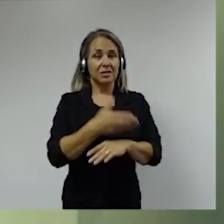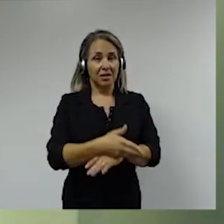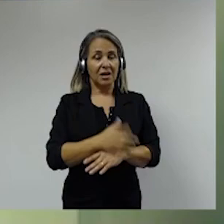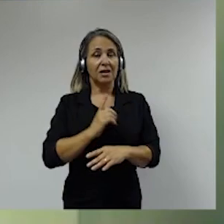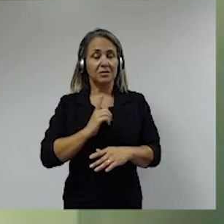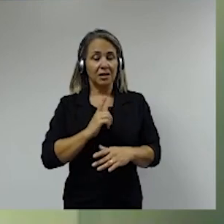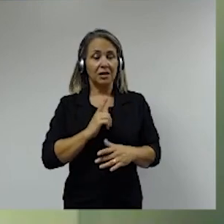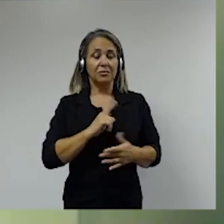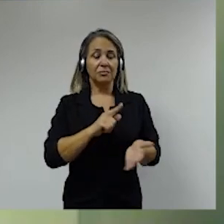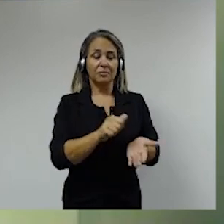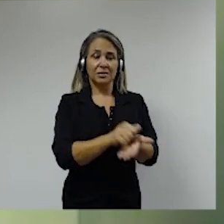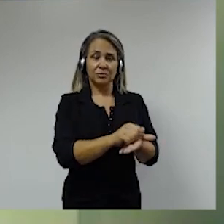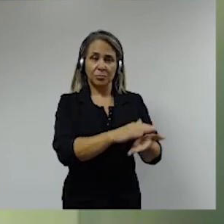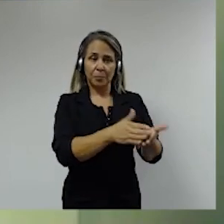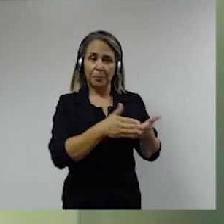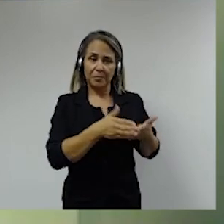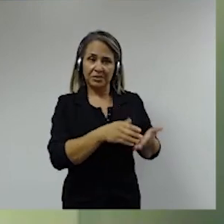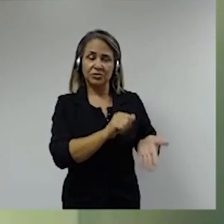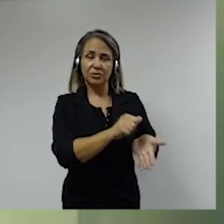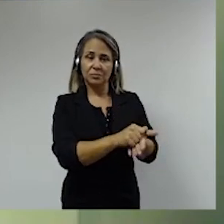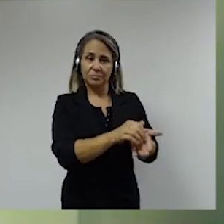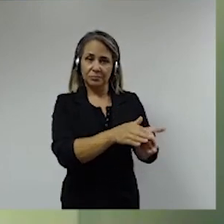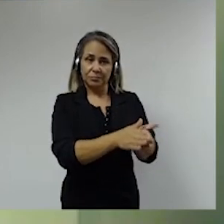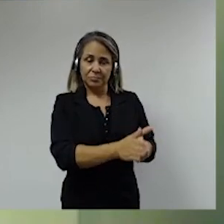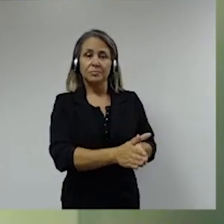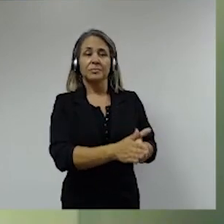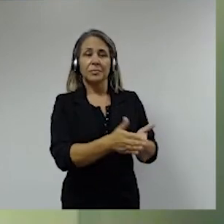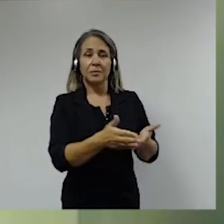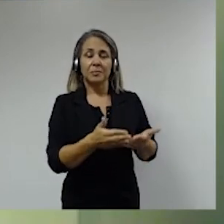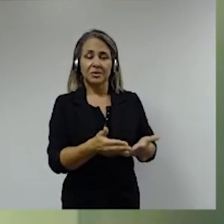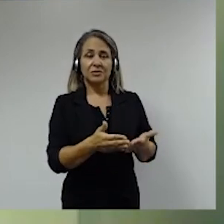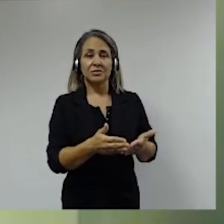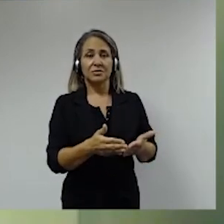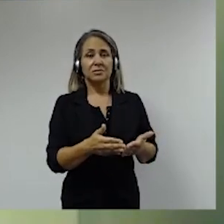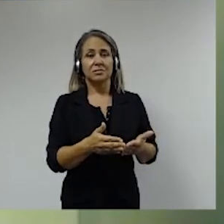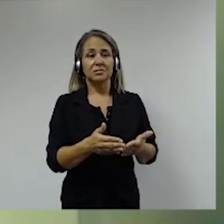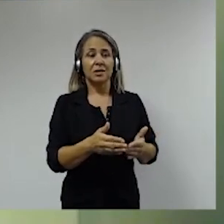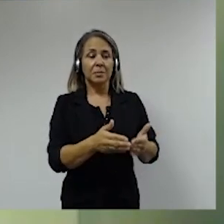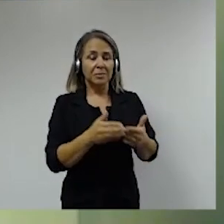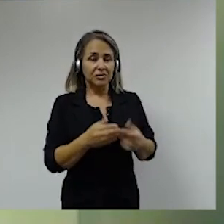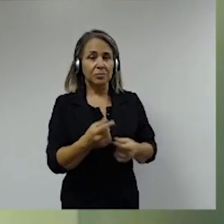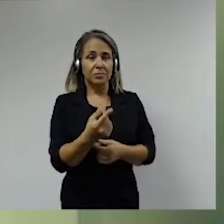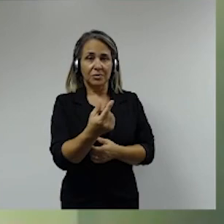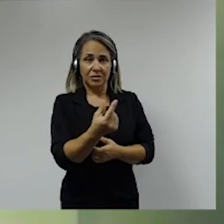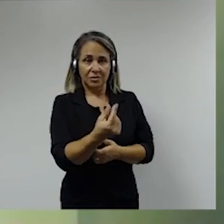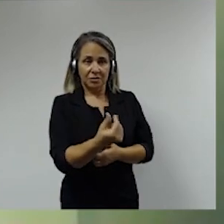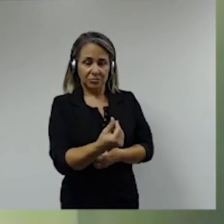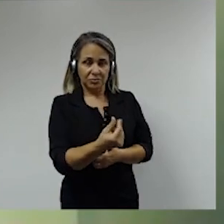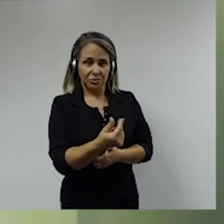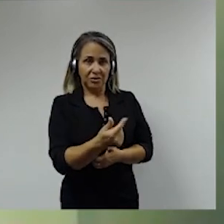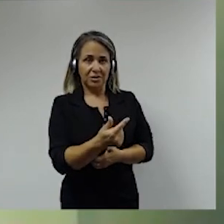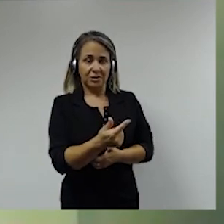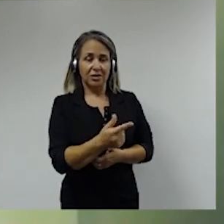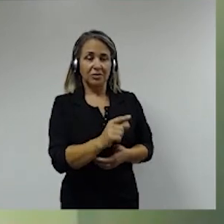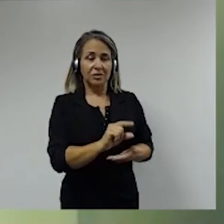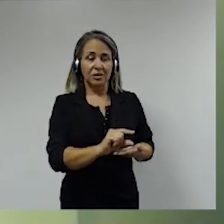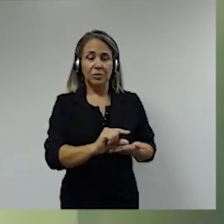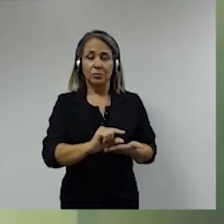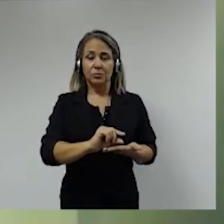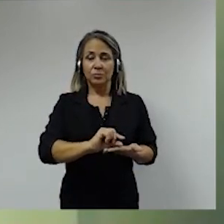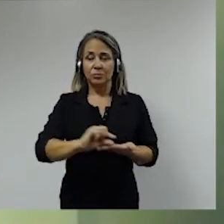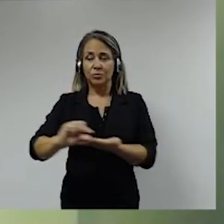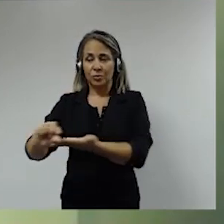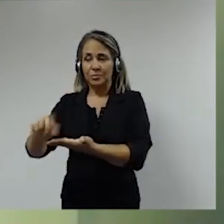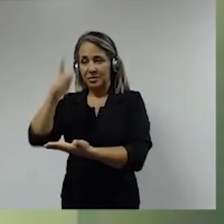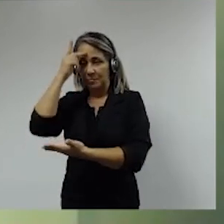uma petição, né? Solicitamos que o dinheiro seja colocado no nome do cliente e